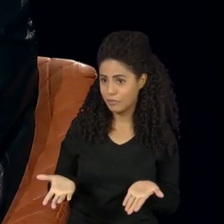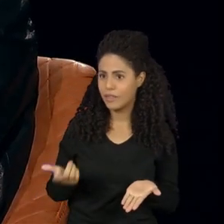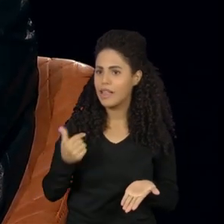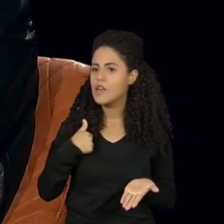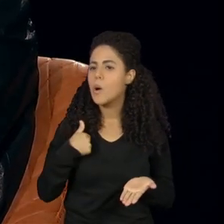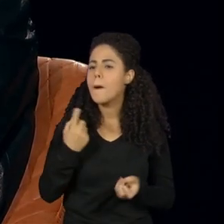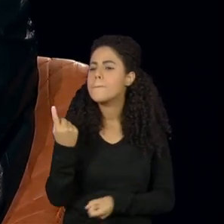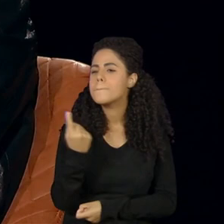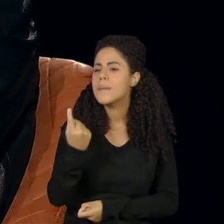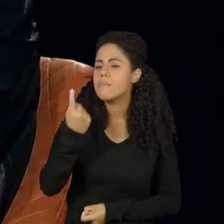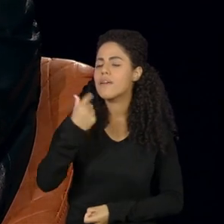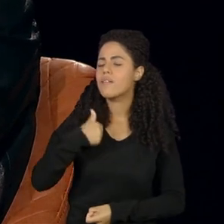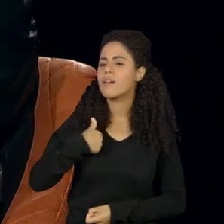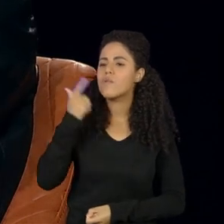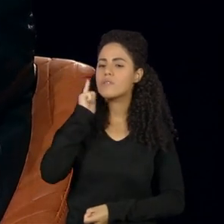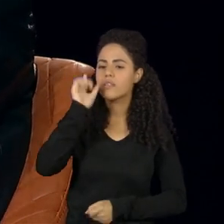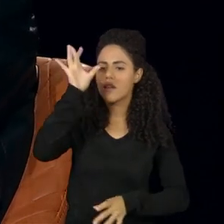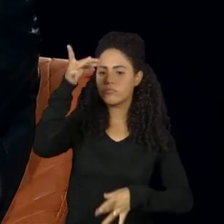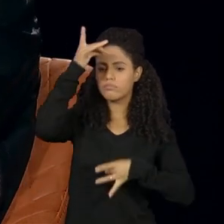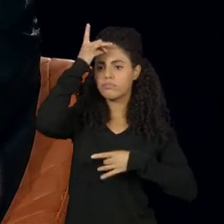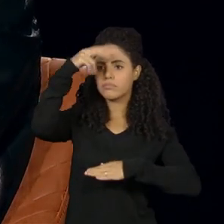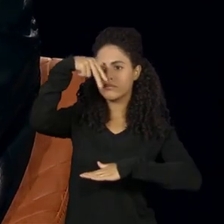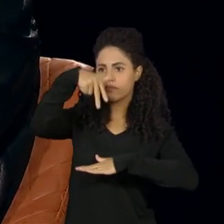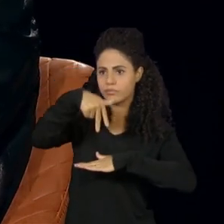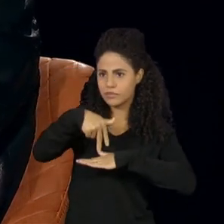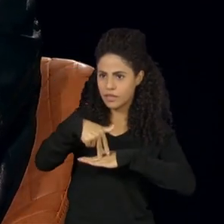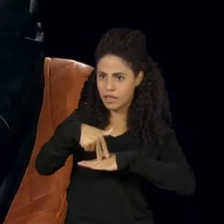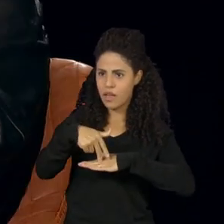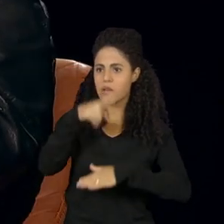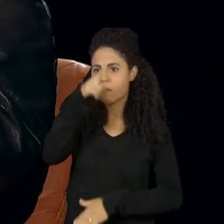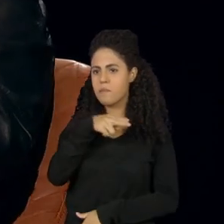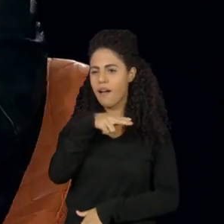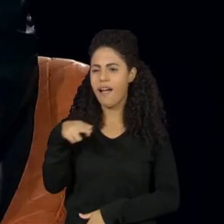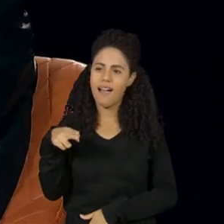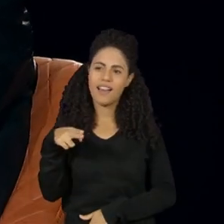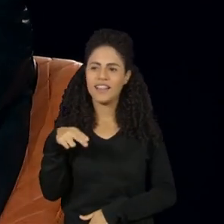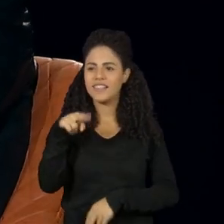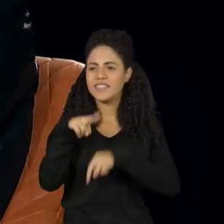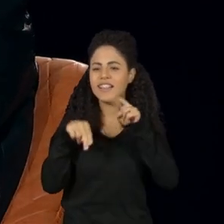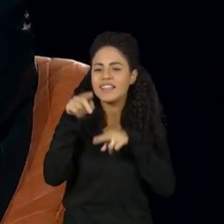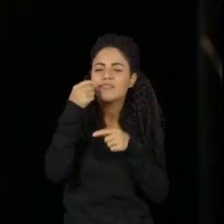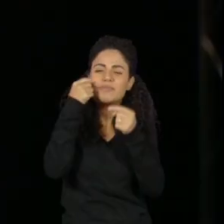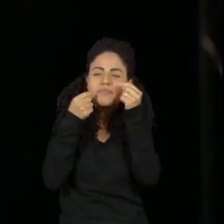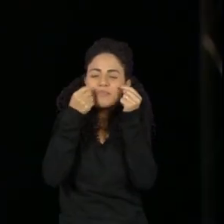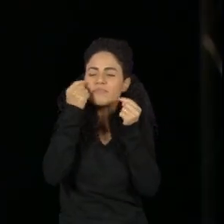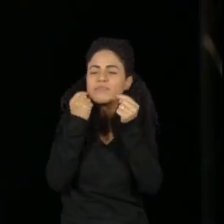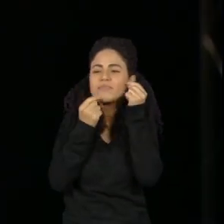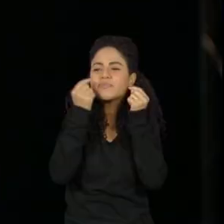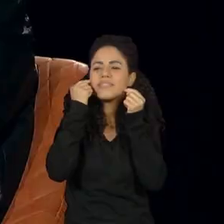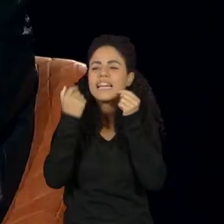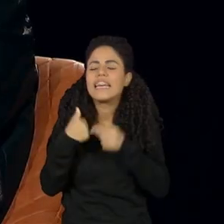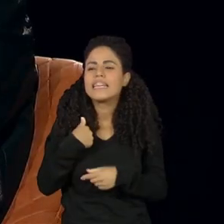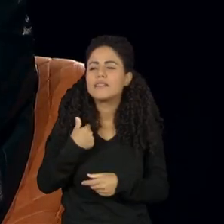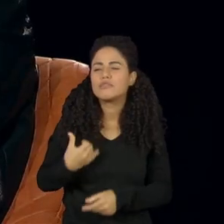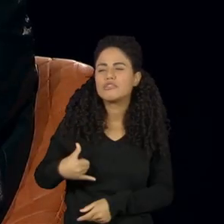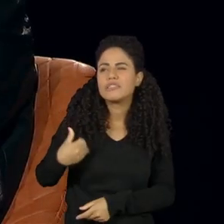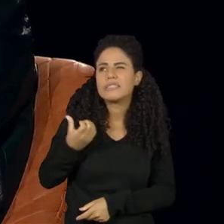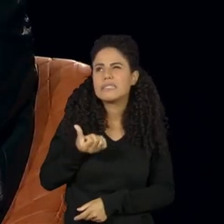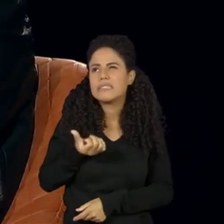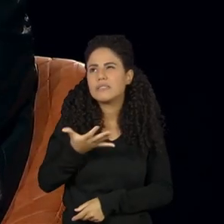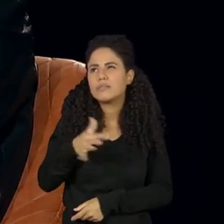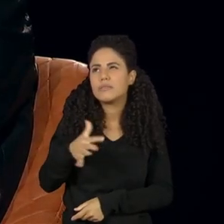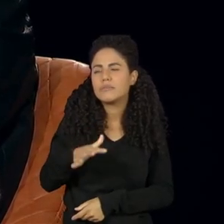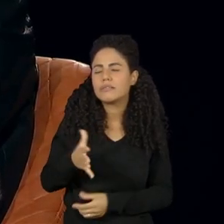primeiro papel que eu lembro de ter feito foi um padre numa festa junina, né? Ah, antes, então. devia ter uns 6 anos de